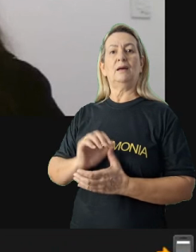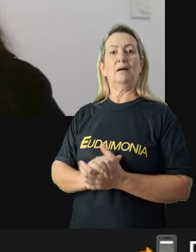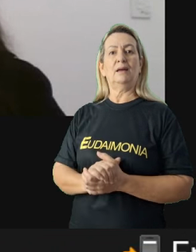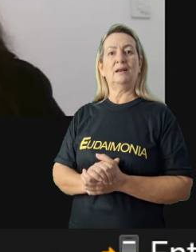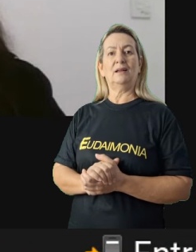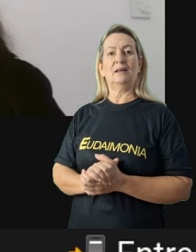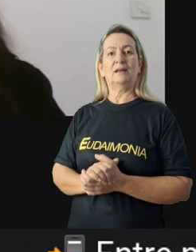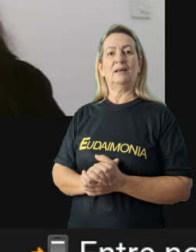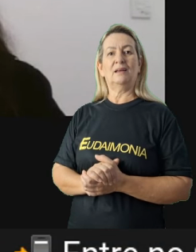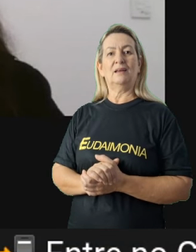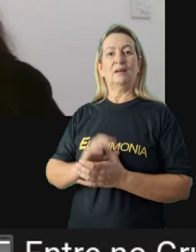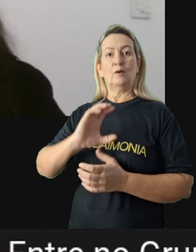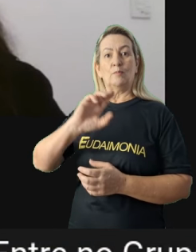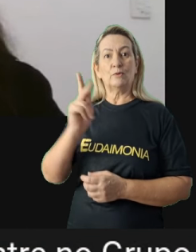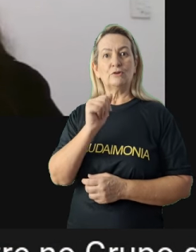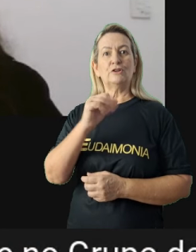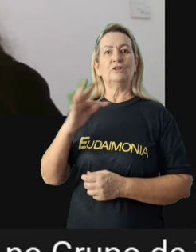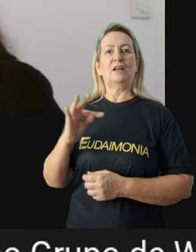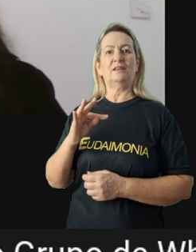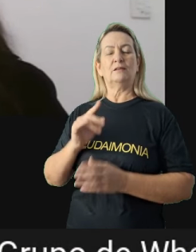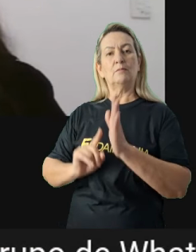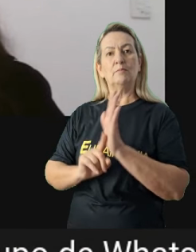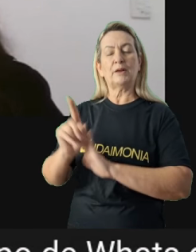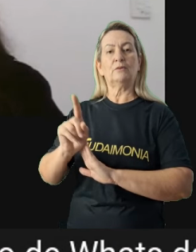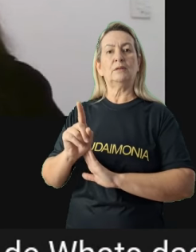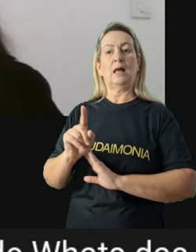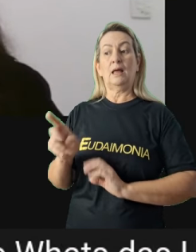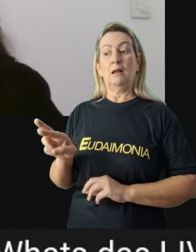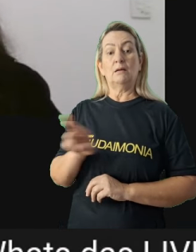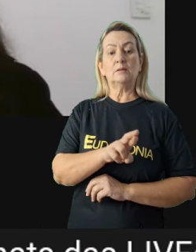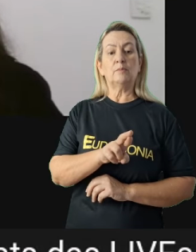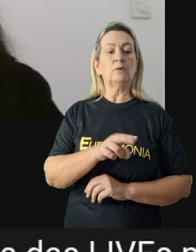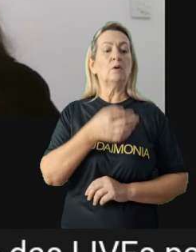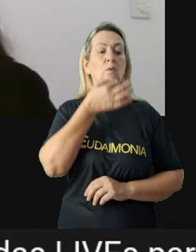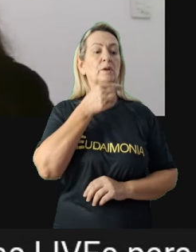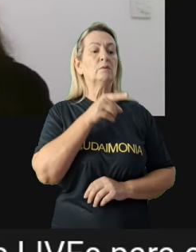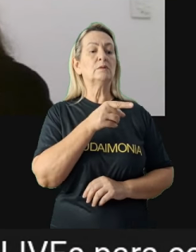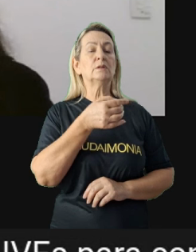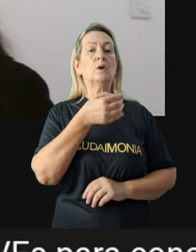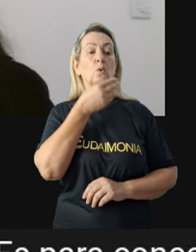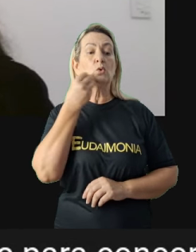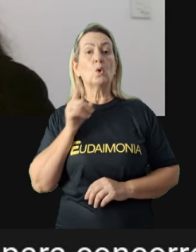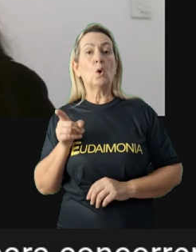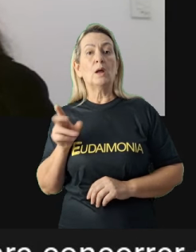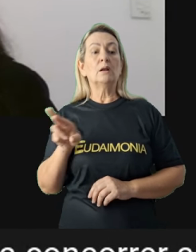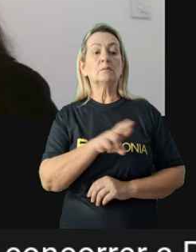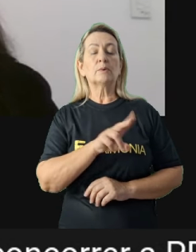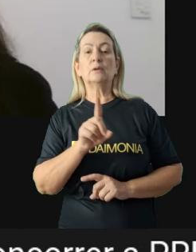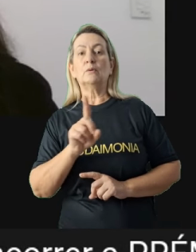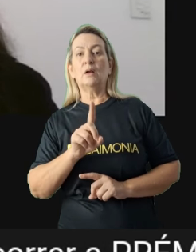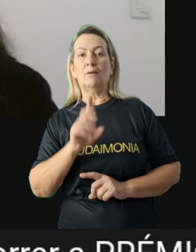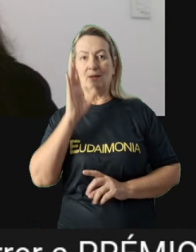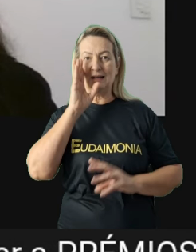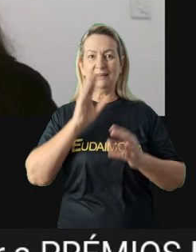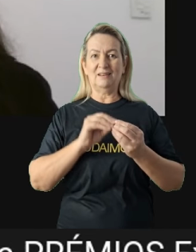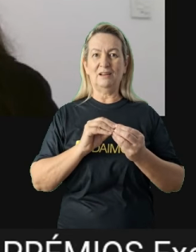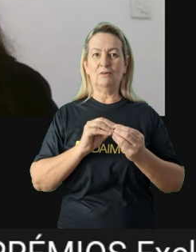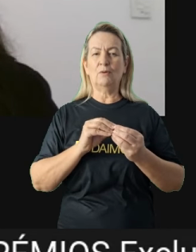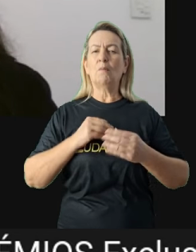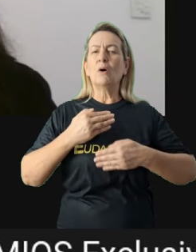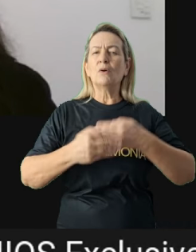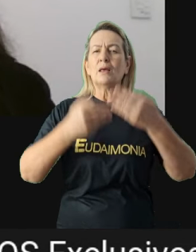o GPT aqui, vamos perguntar. O que você achou da resposta do GPT? Sabe, dar esse feedback, trazer ele para um